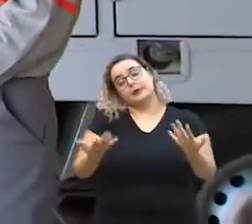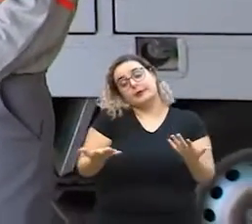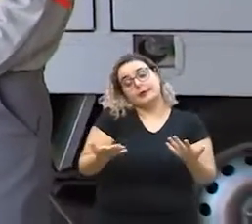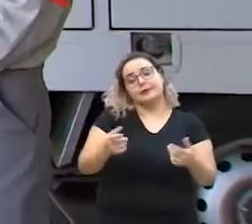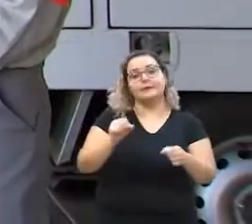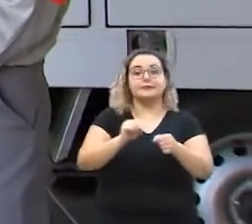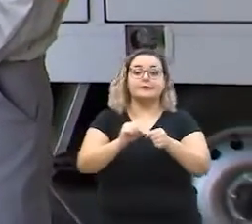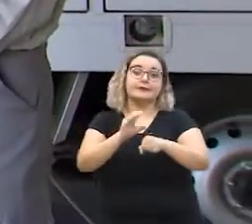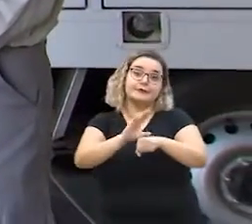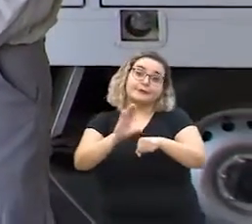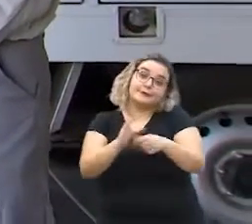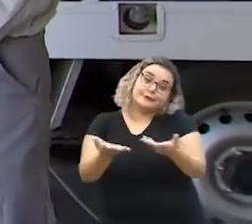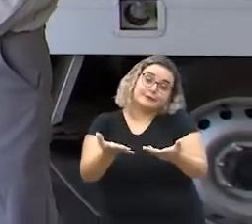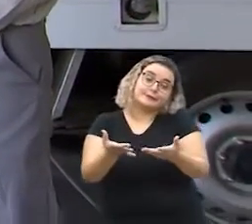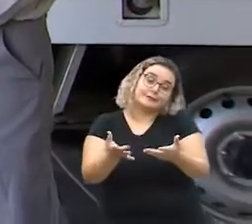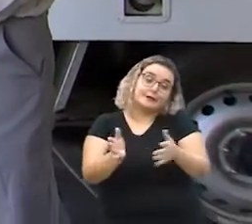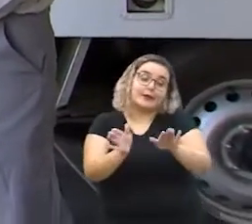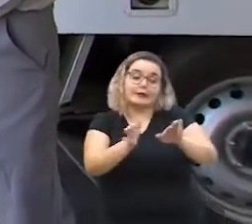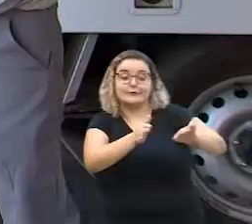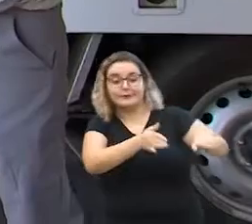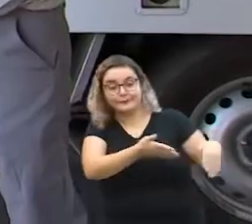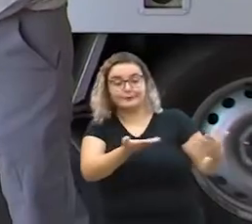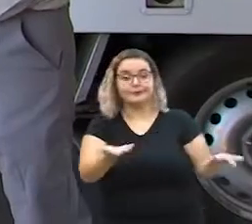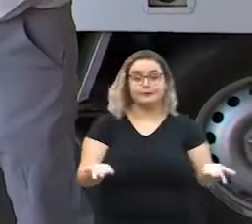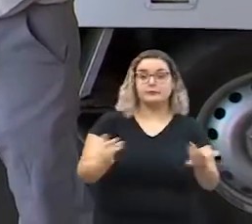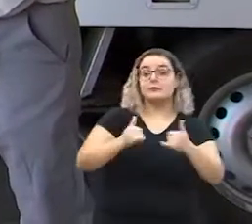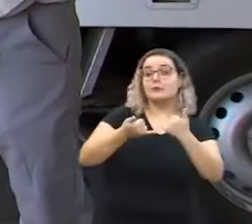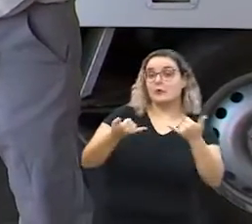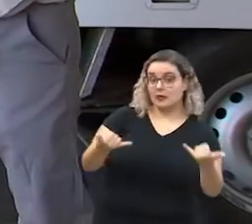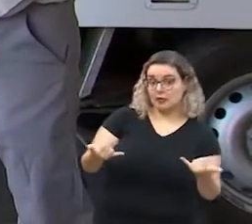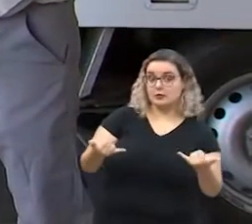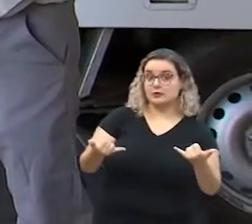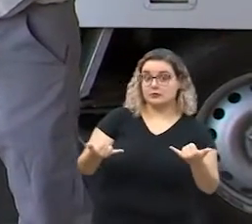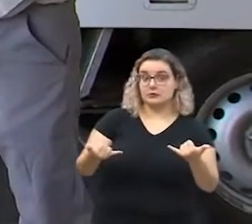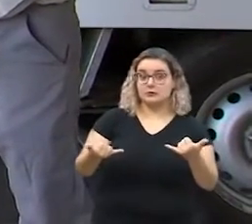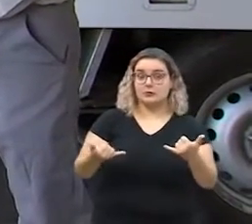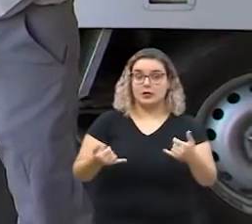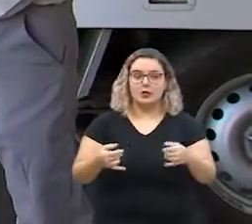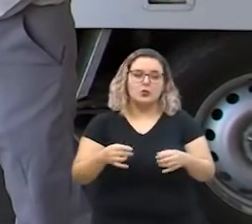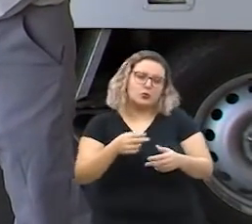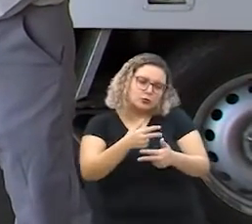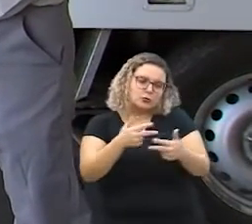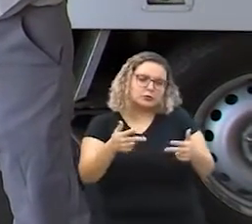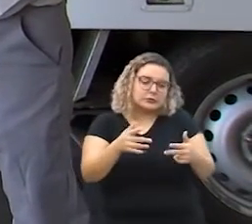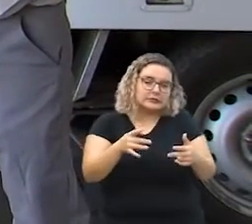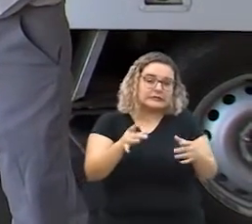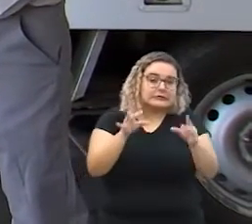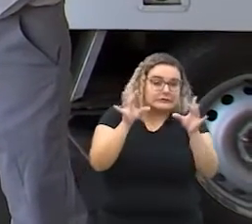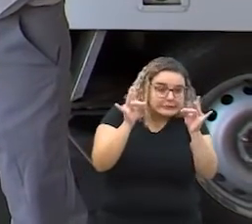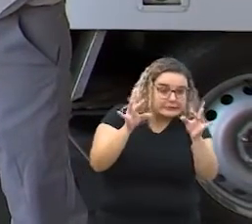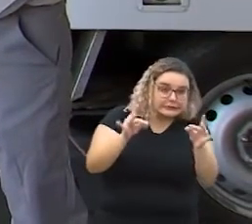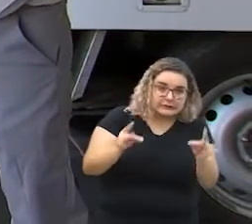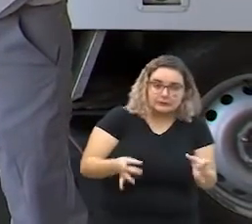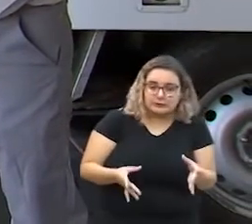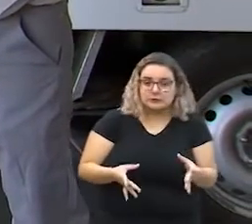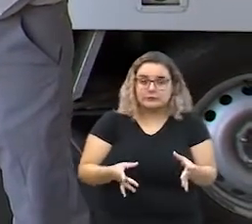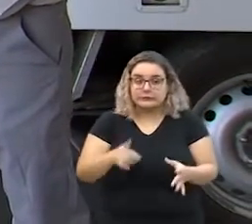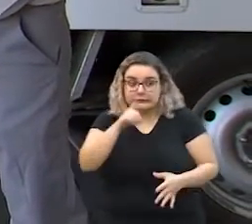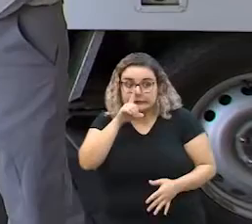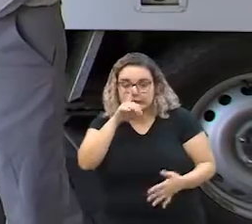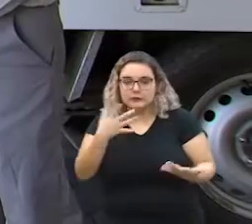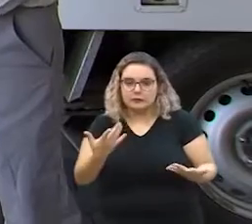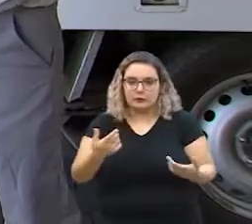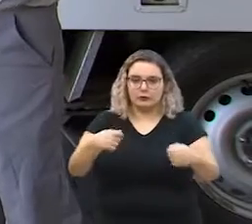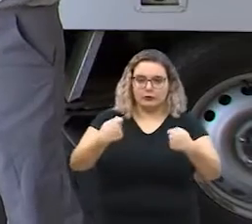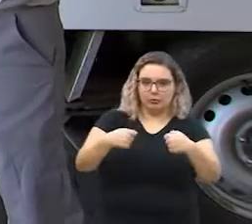atualiza certamente fica para trás, né? Isso. Mas eletricista que lida com situações tão delicadas, então tem que estar sempre também fazendo